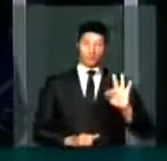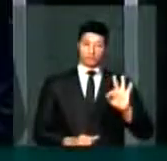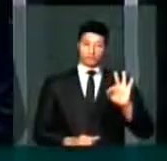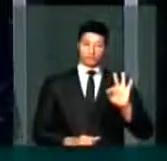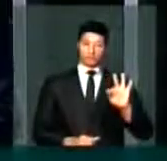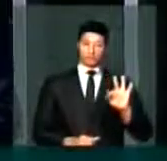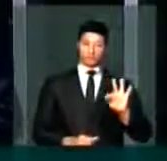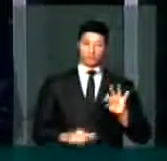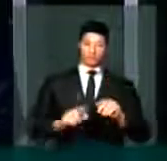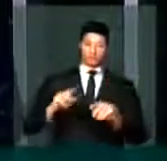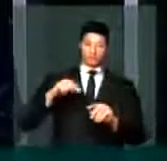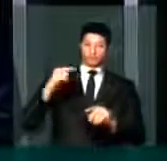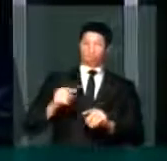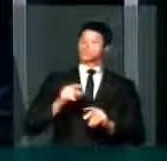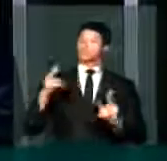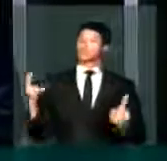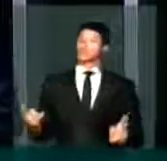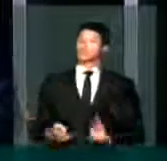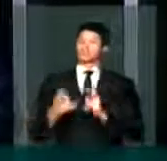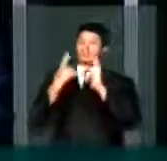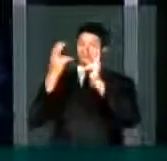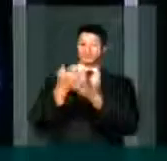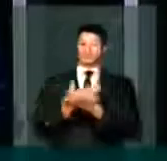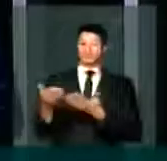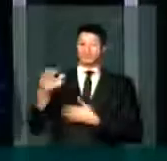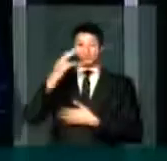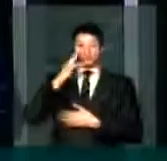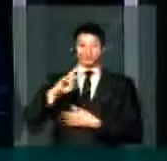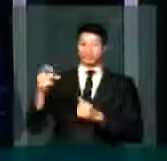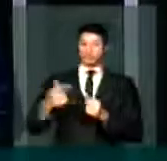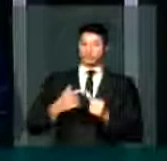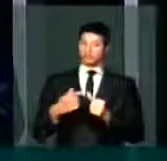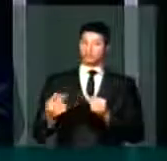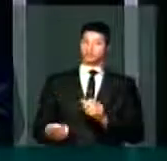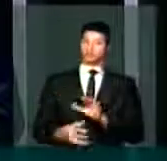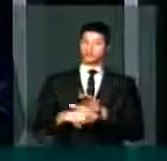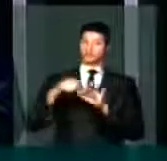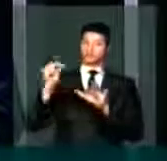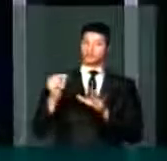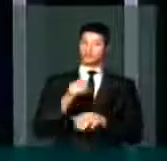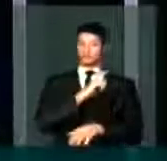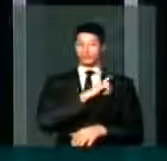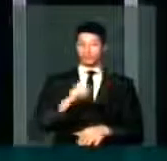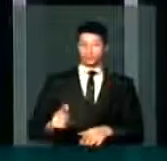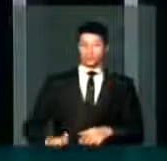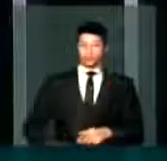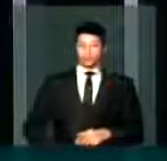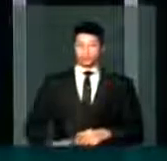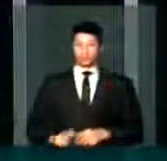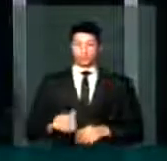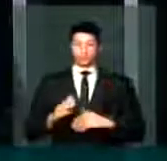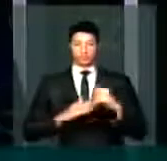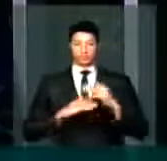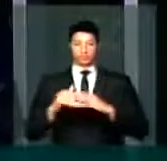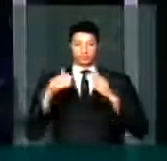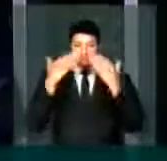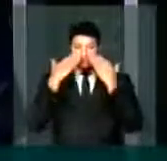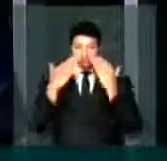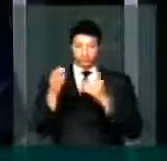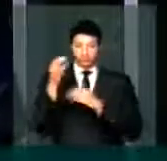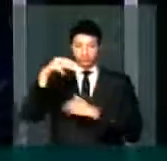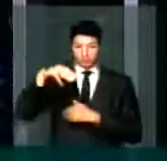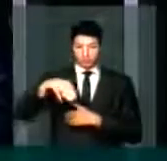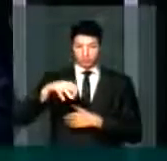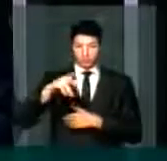bem, logo após a vitória, a gente vê uma das primeiras iniciativas do governo em apresentar as